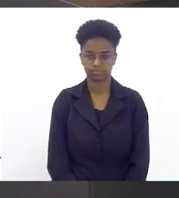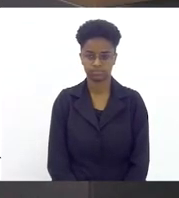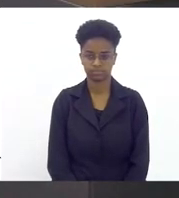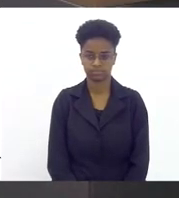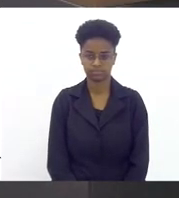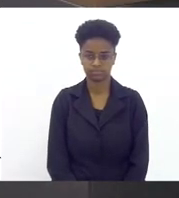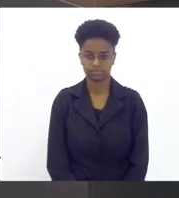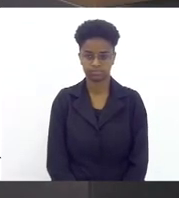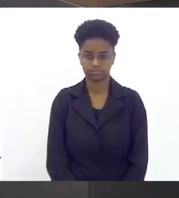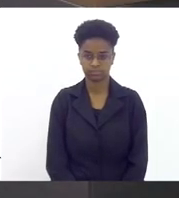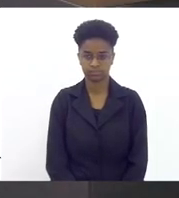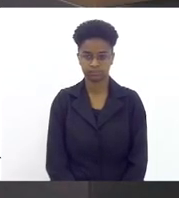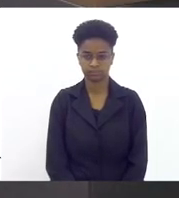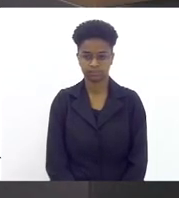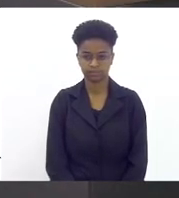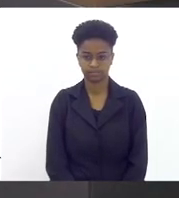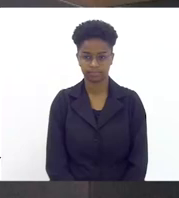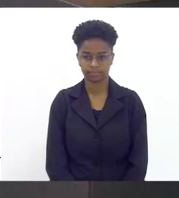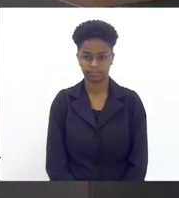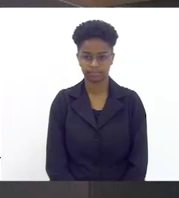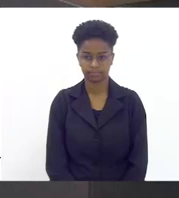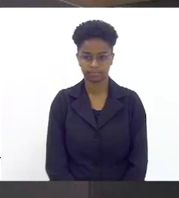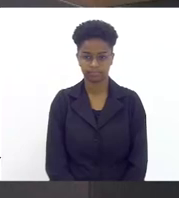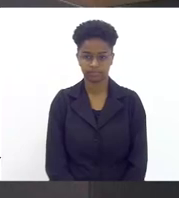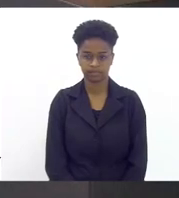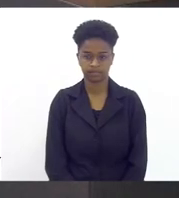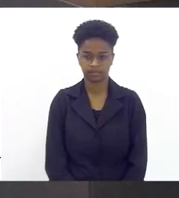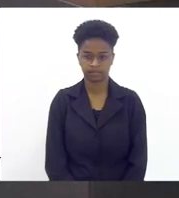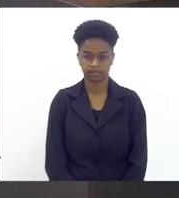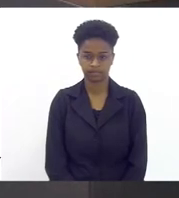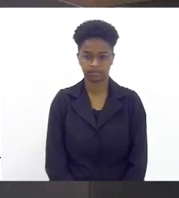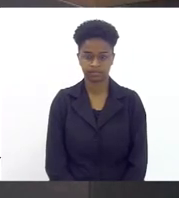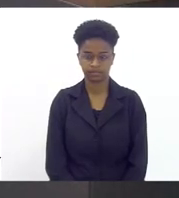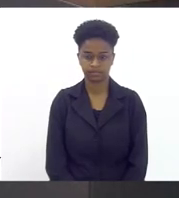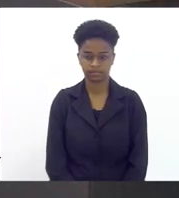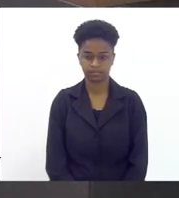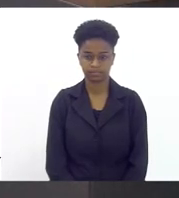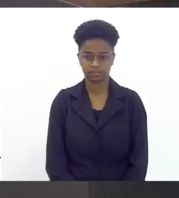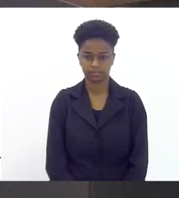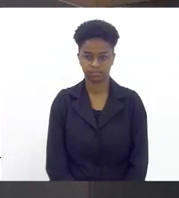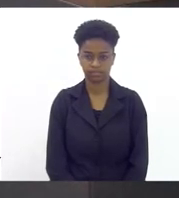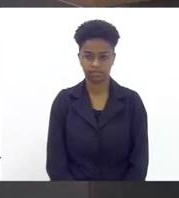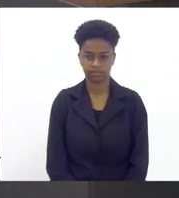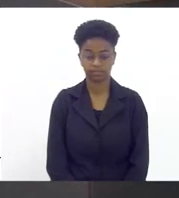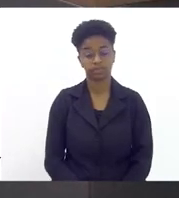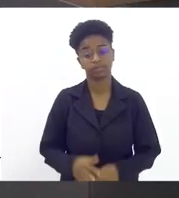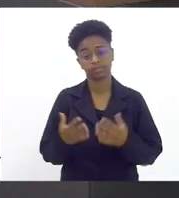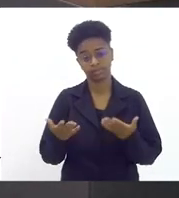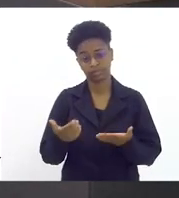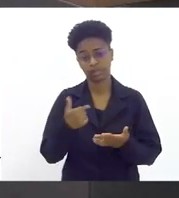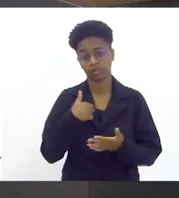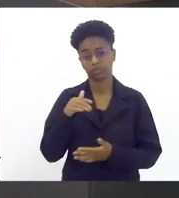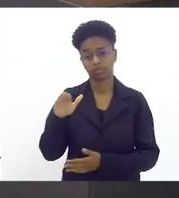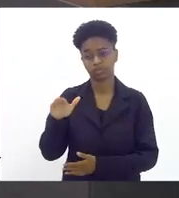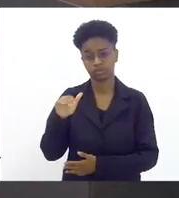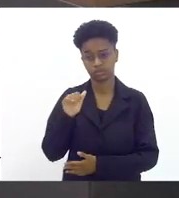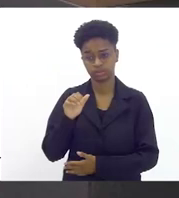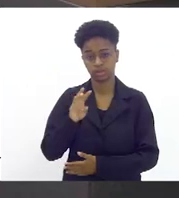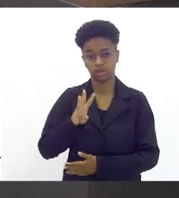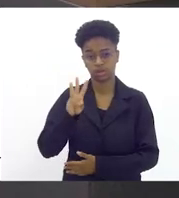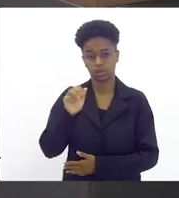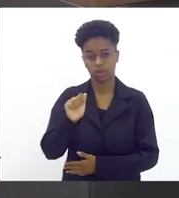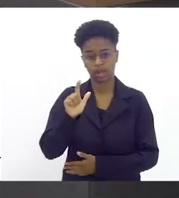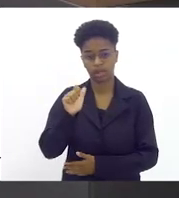Ah, então eu vou passar para a